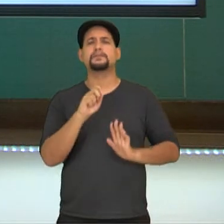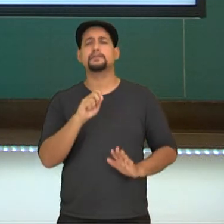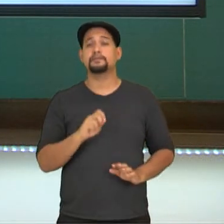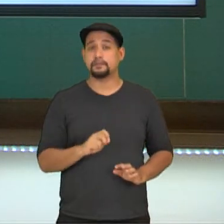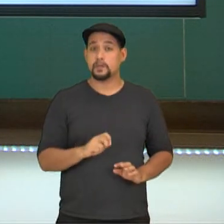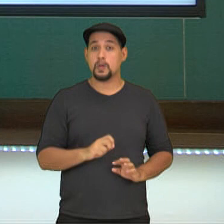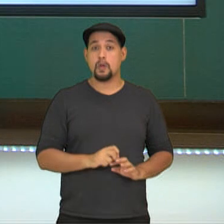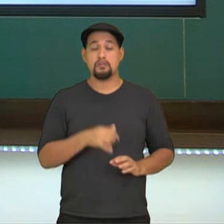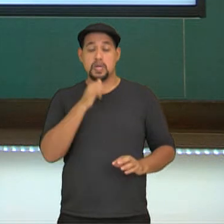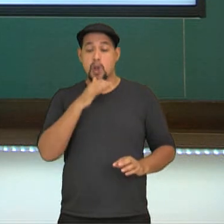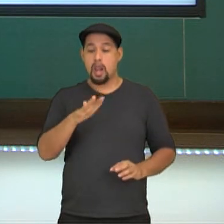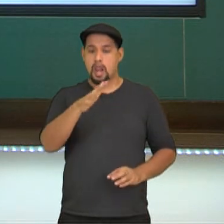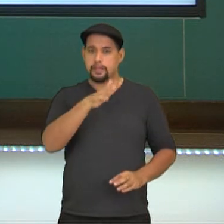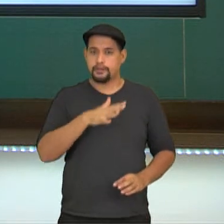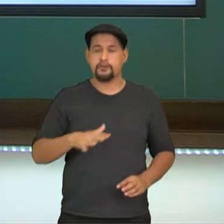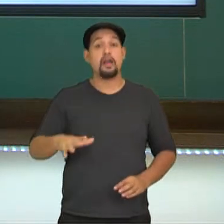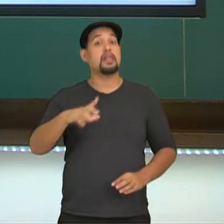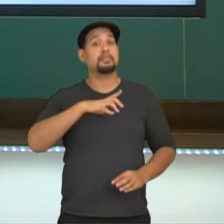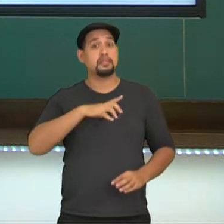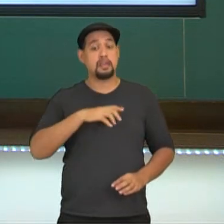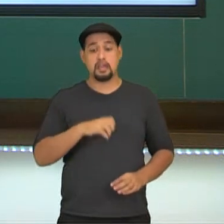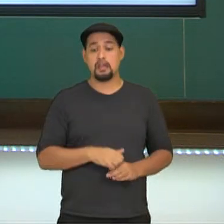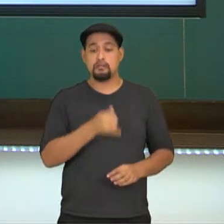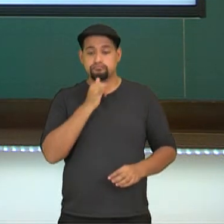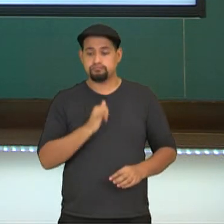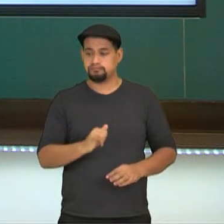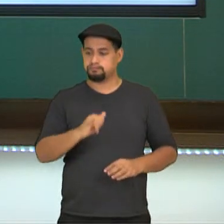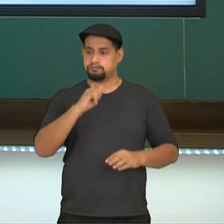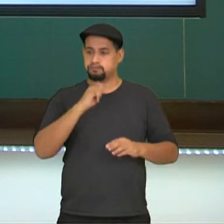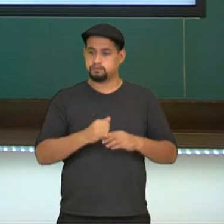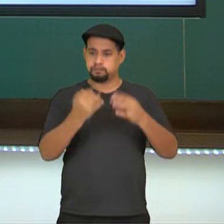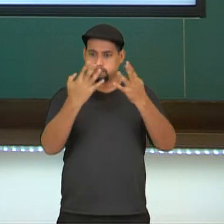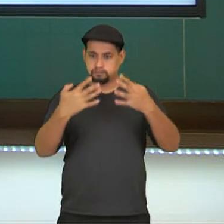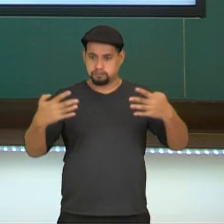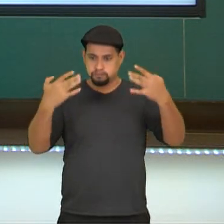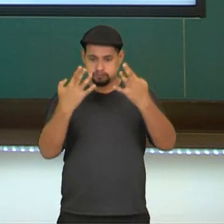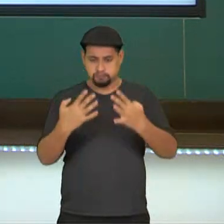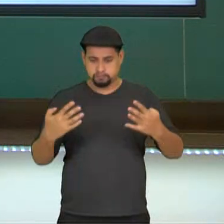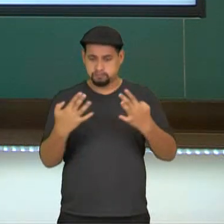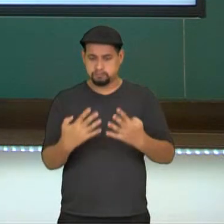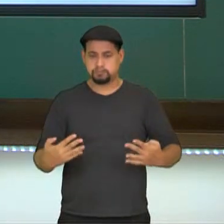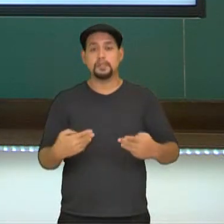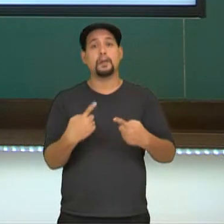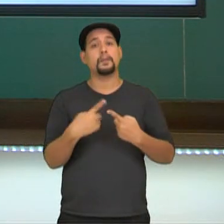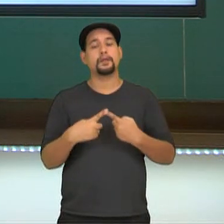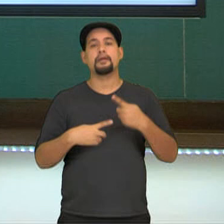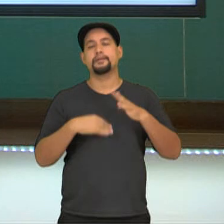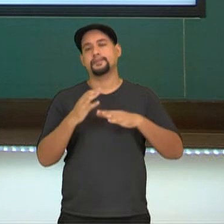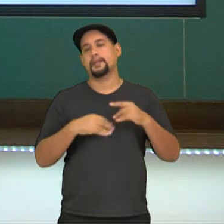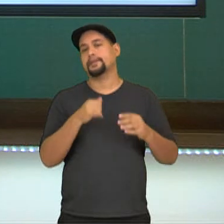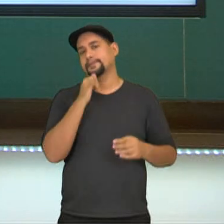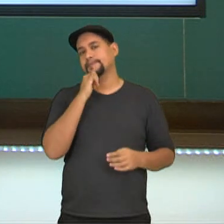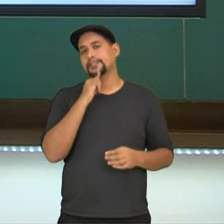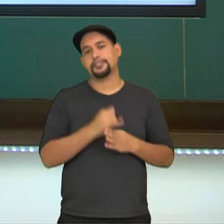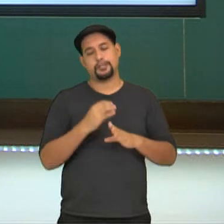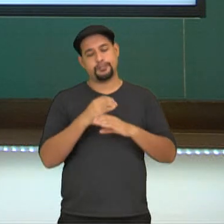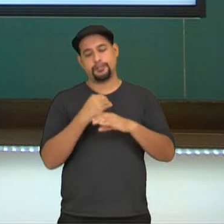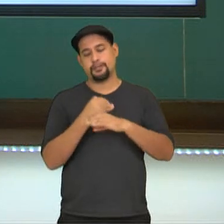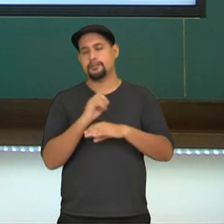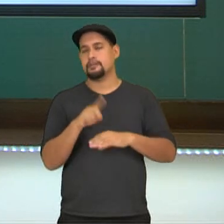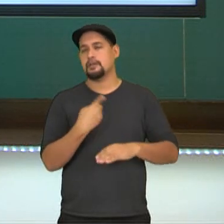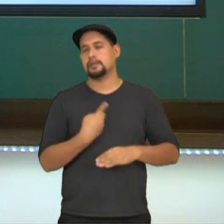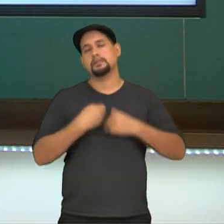o campo elétrico uniforme fornece energia para as cargas, tá? O que na prática, na engenharia,